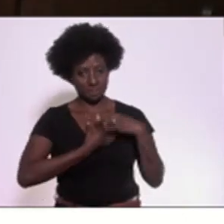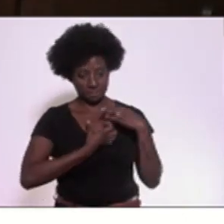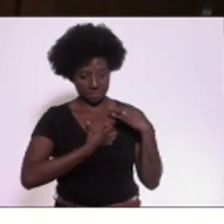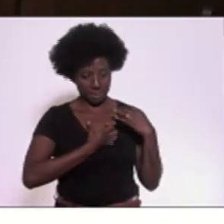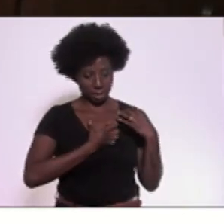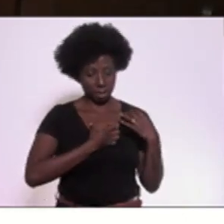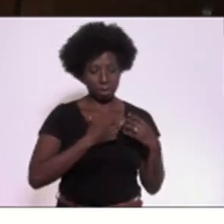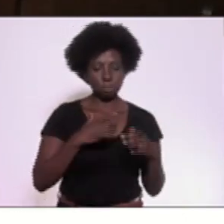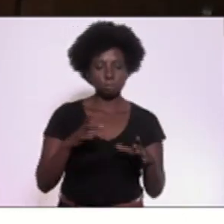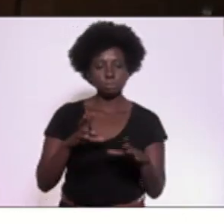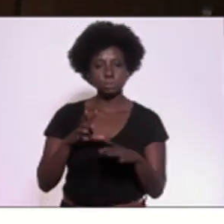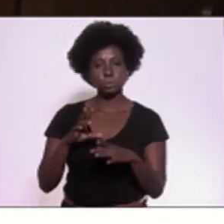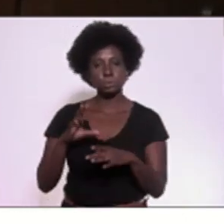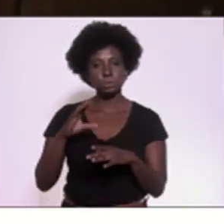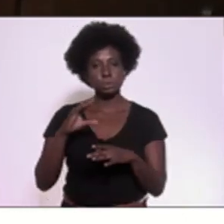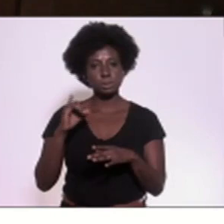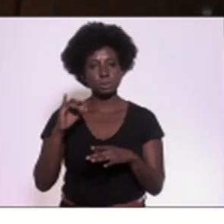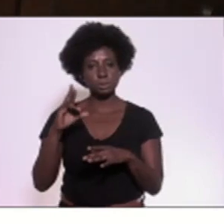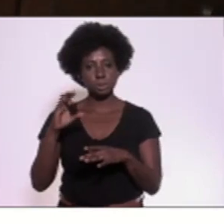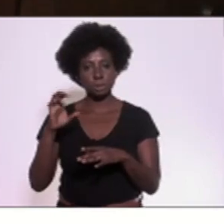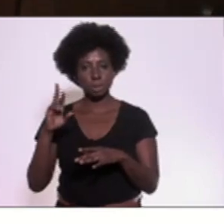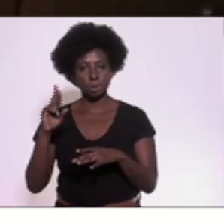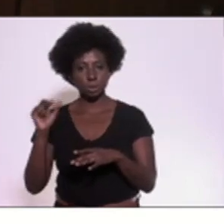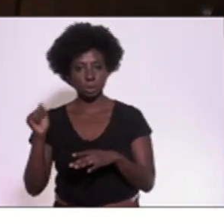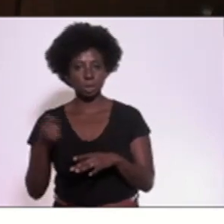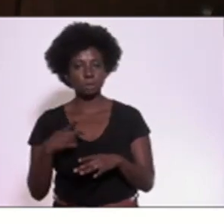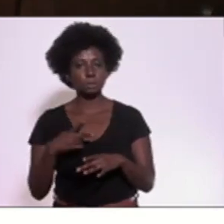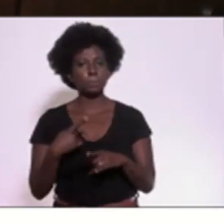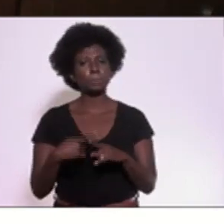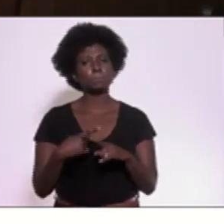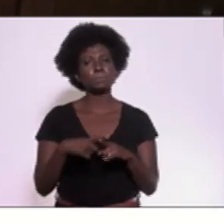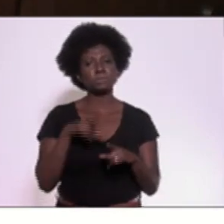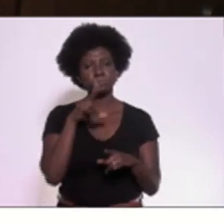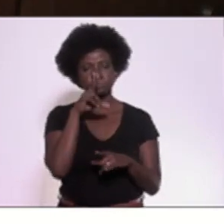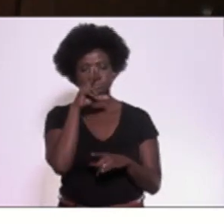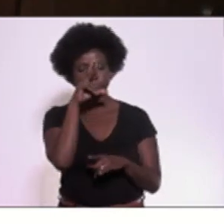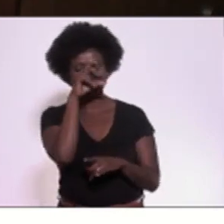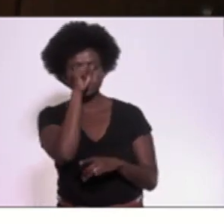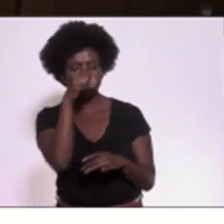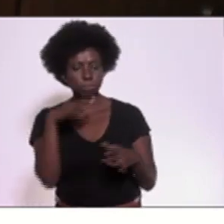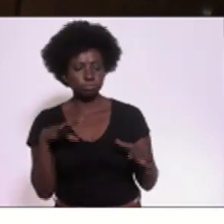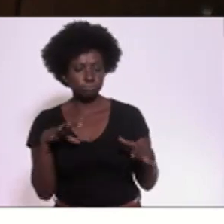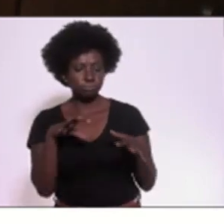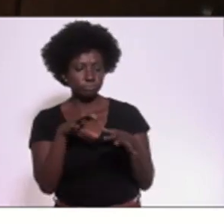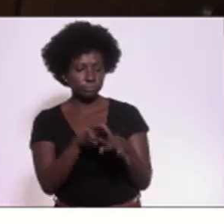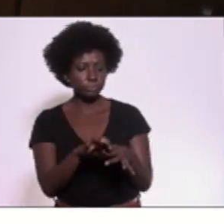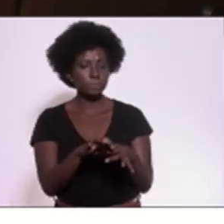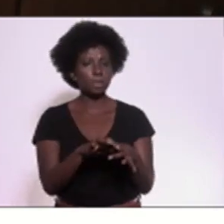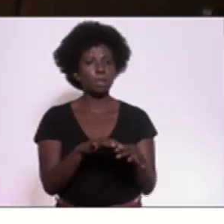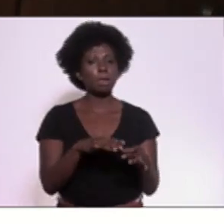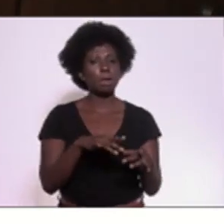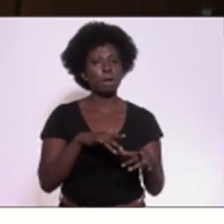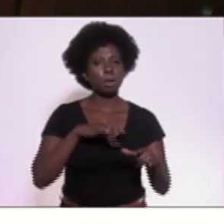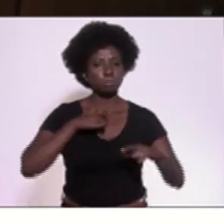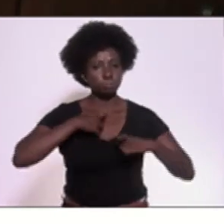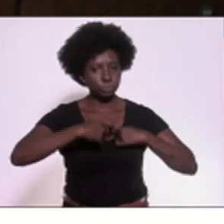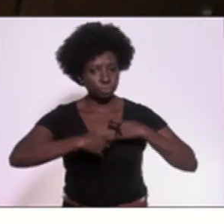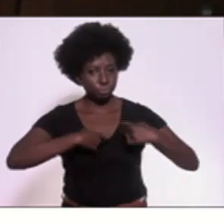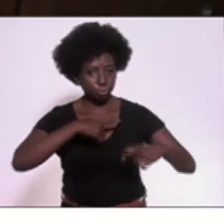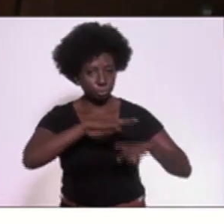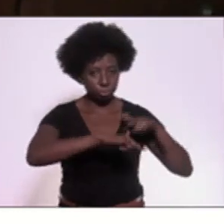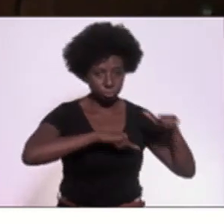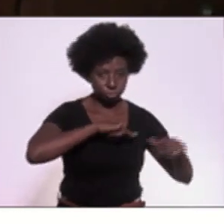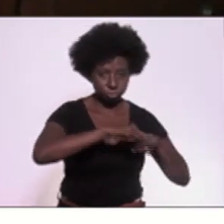Guedes, como forma de fortalecer a luta por reforma agrária e de fortalecer a luta